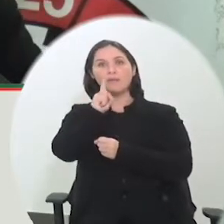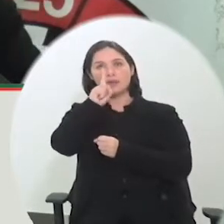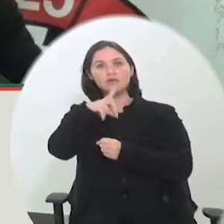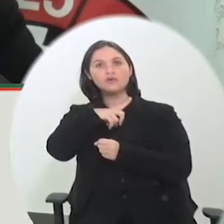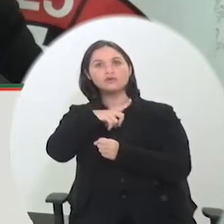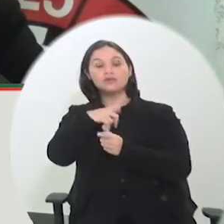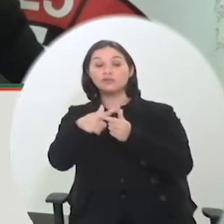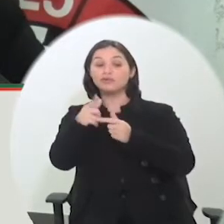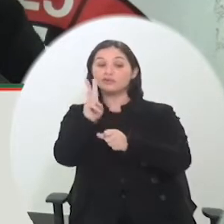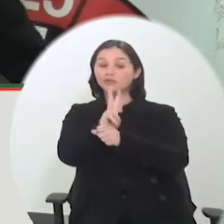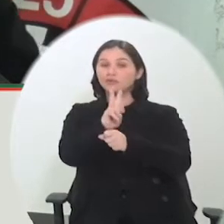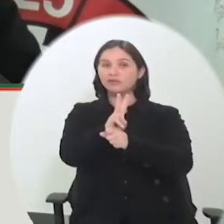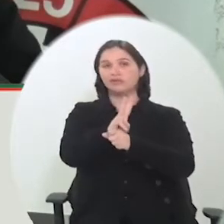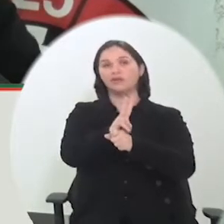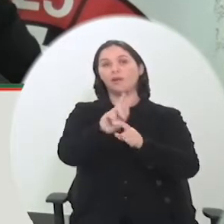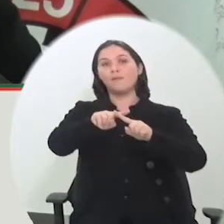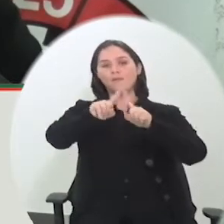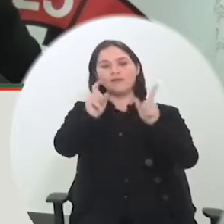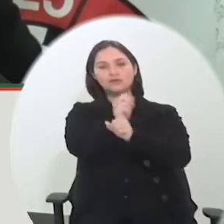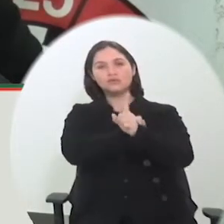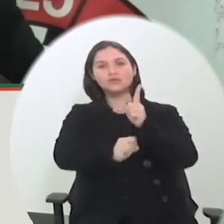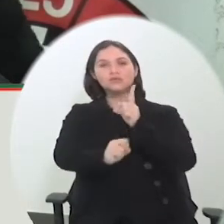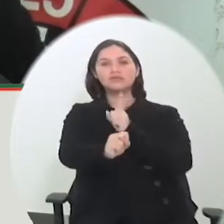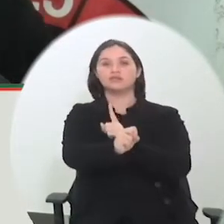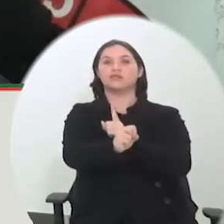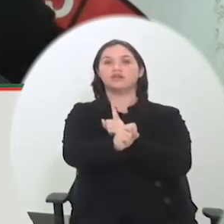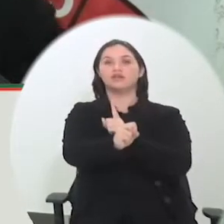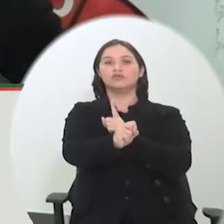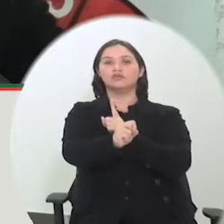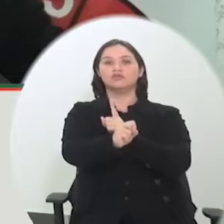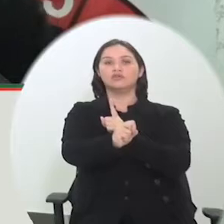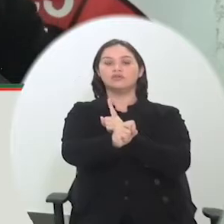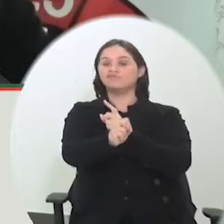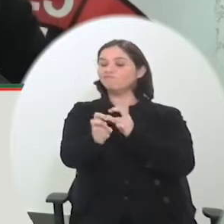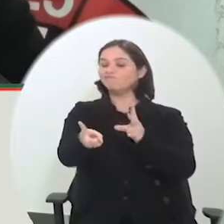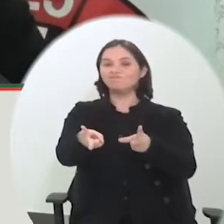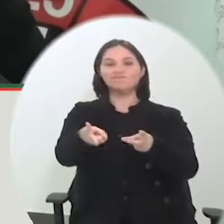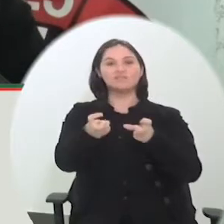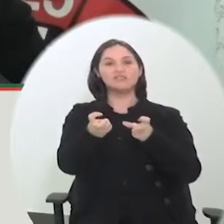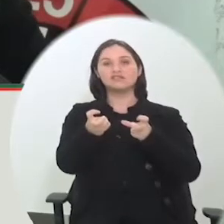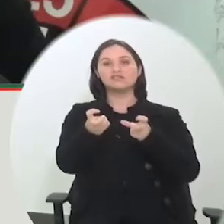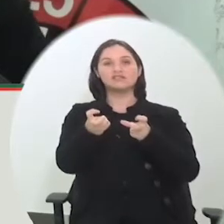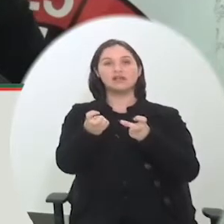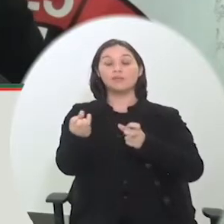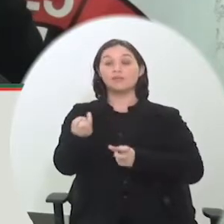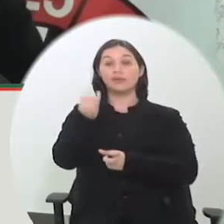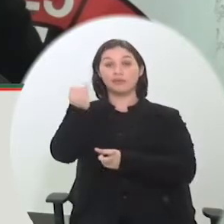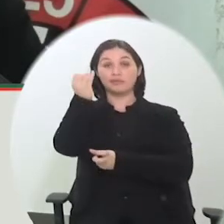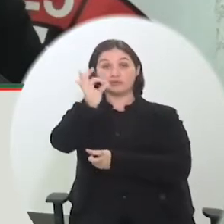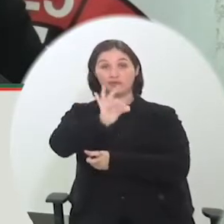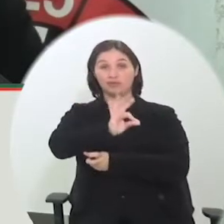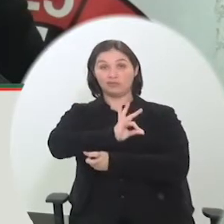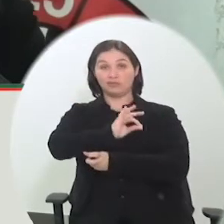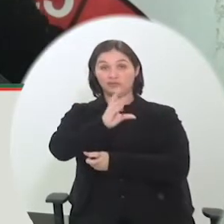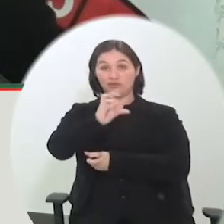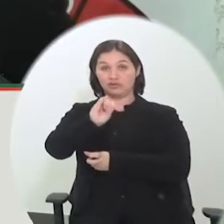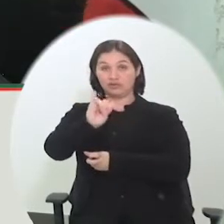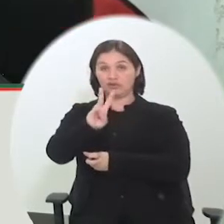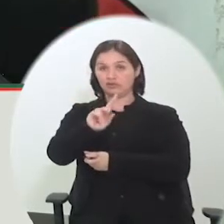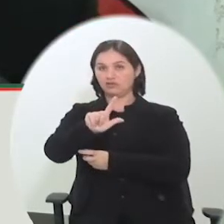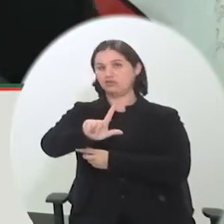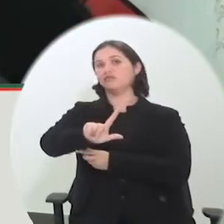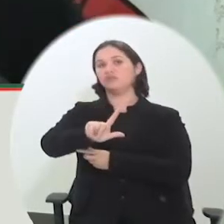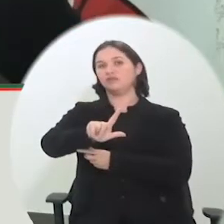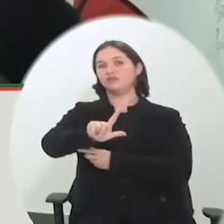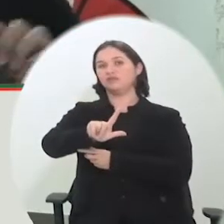importância devida, que é a função da Polícia Civil e todas as polícias, é claro, mas hoje em especial a Polícia Civil. Pelo